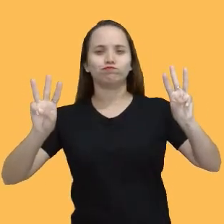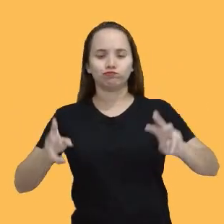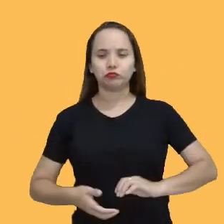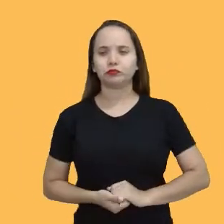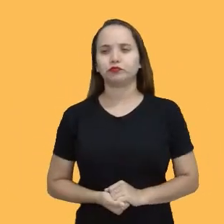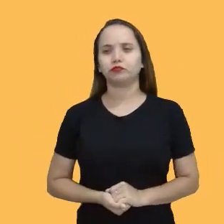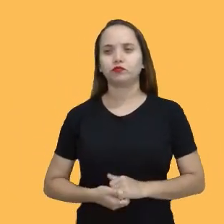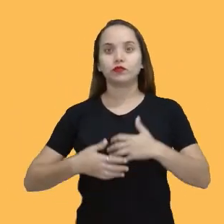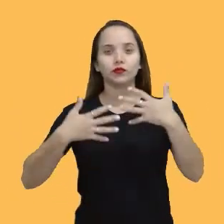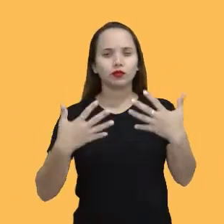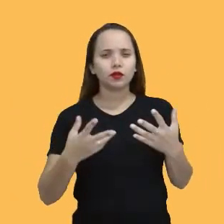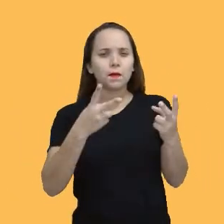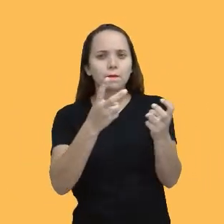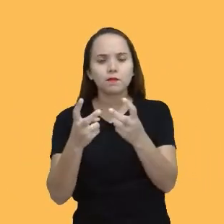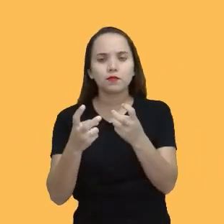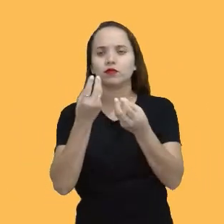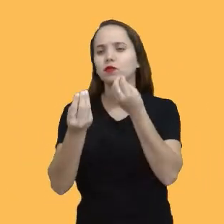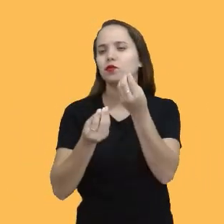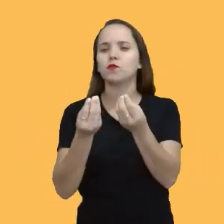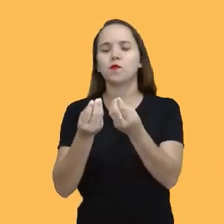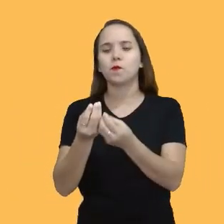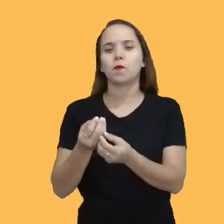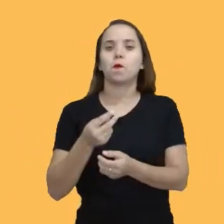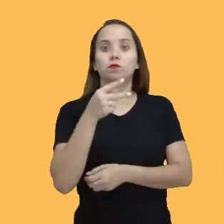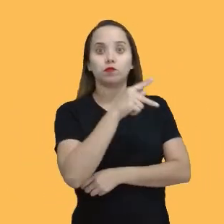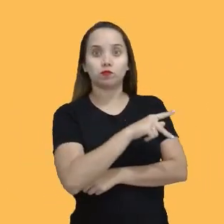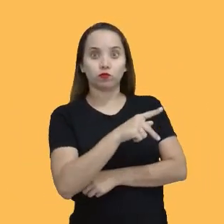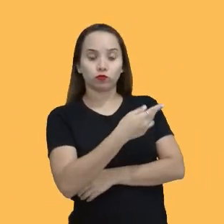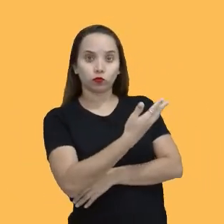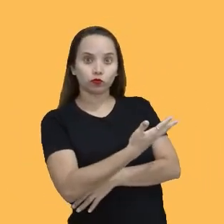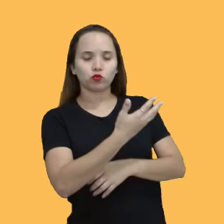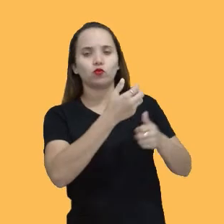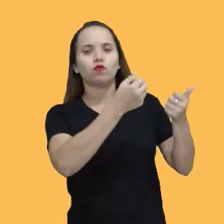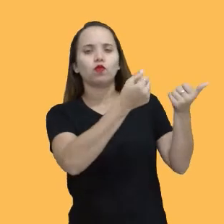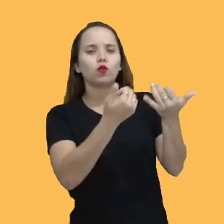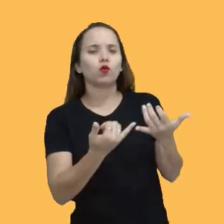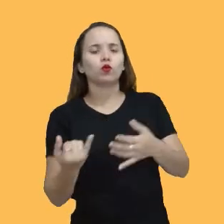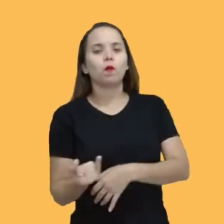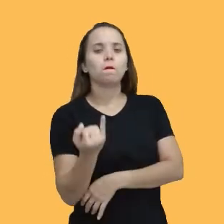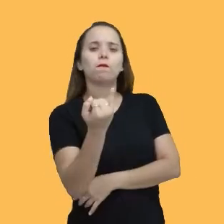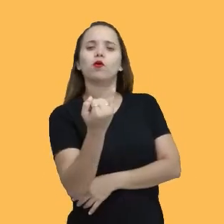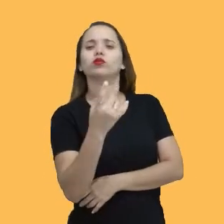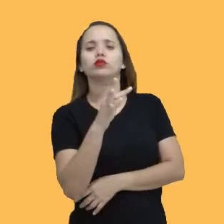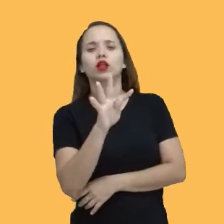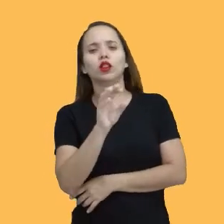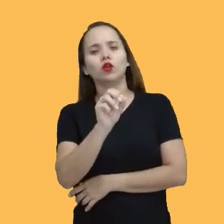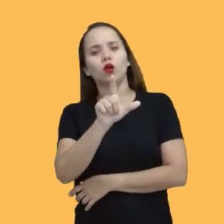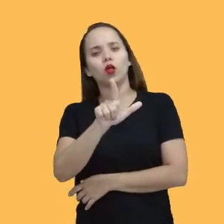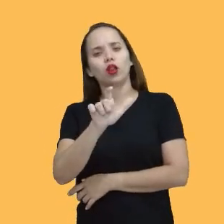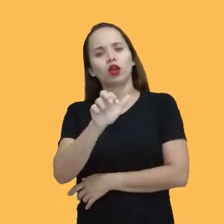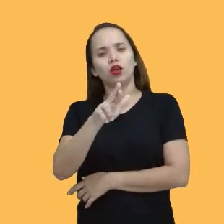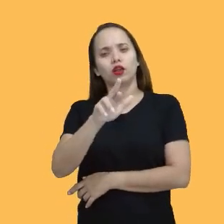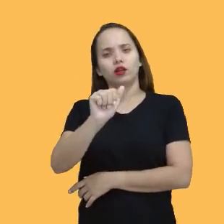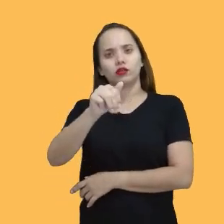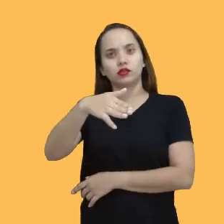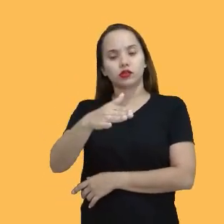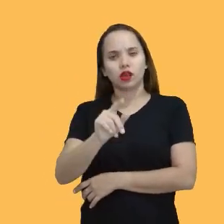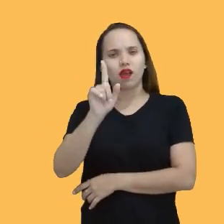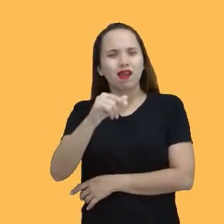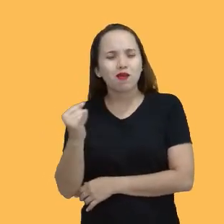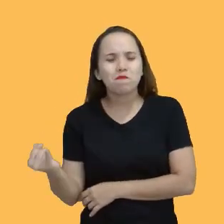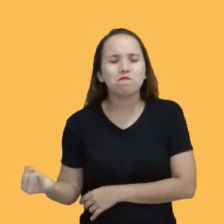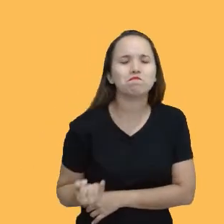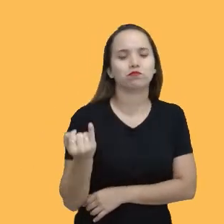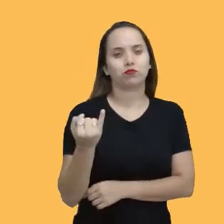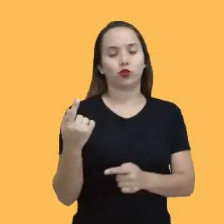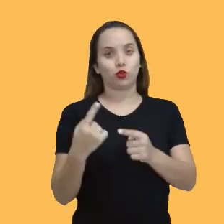vejam como Armando trouxe a importância da tolerância. Ela é tão importante que o dia 16 de